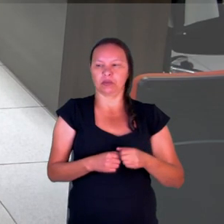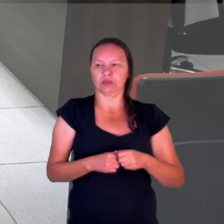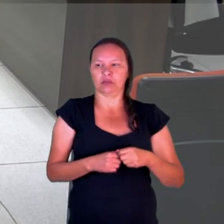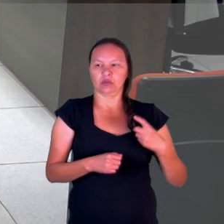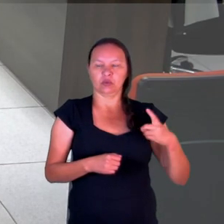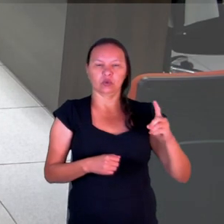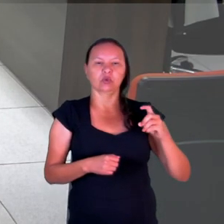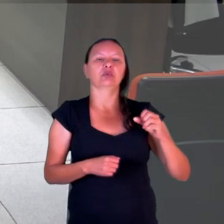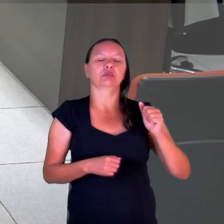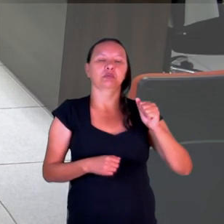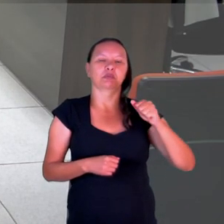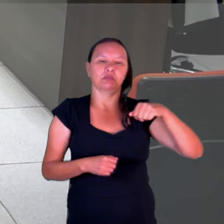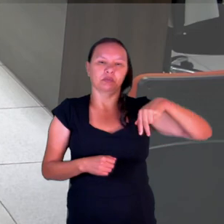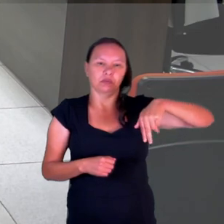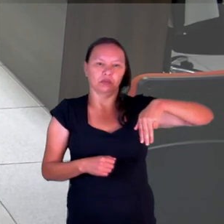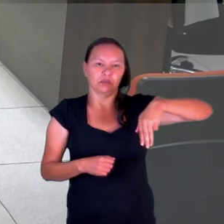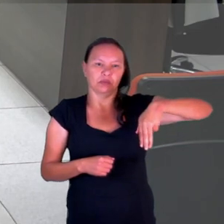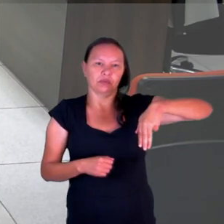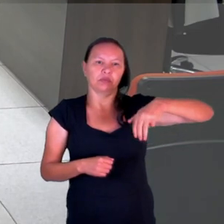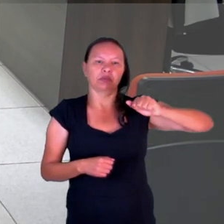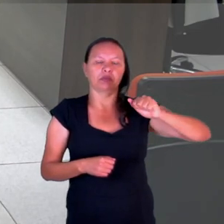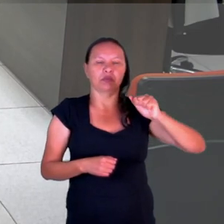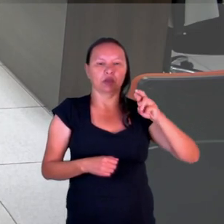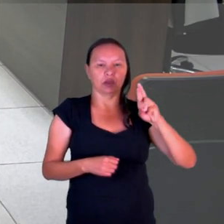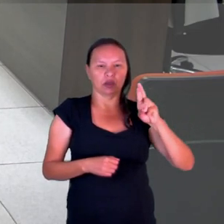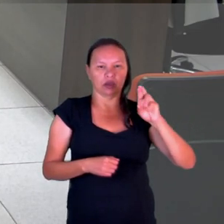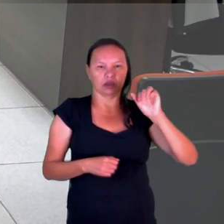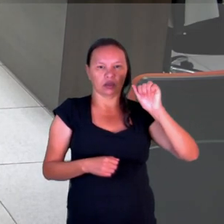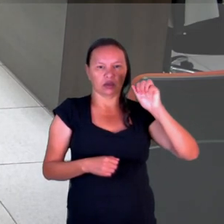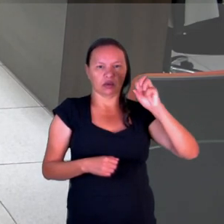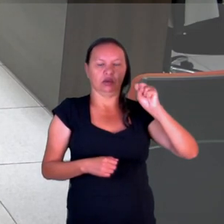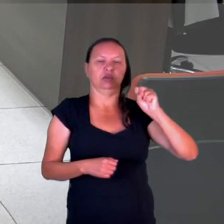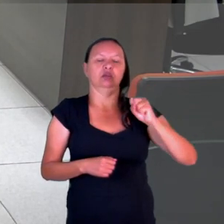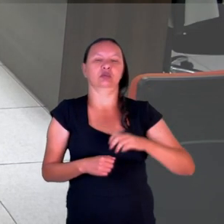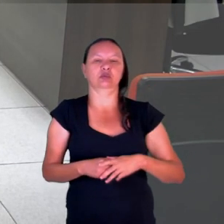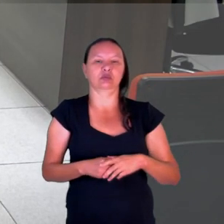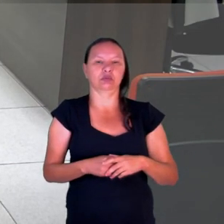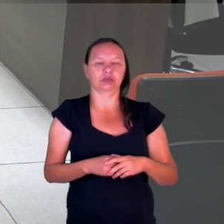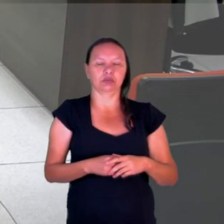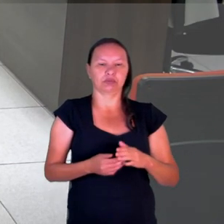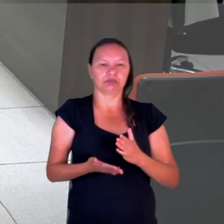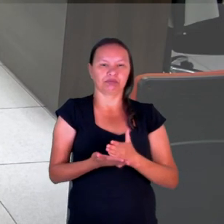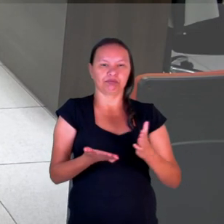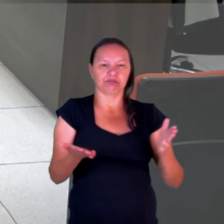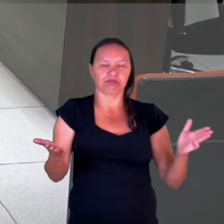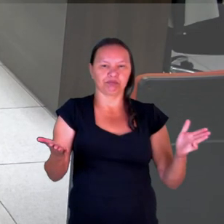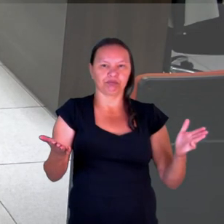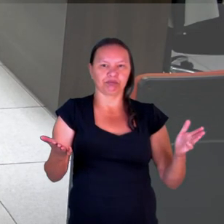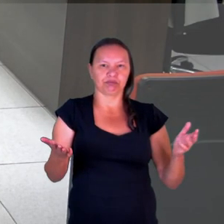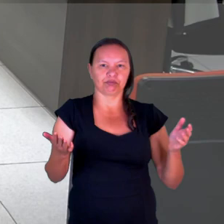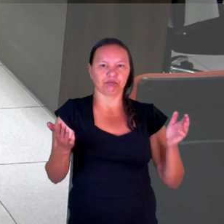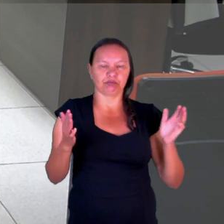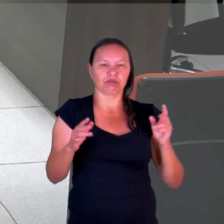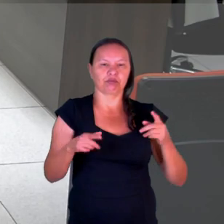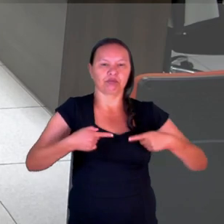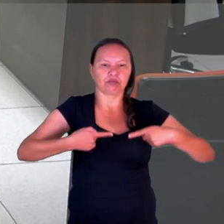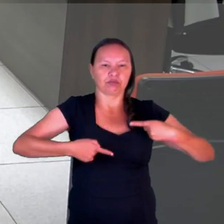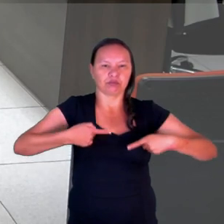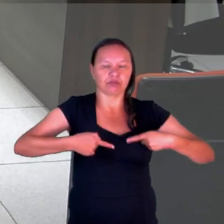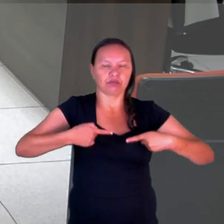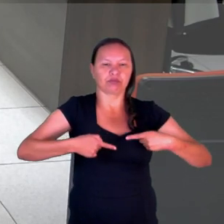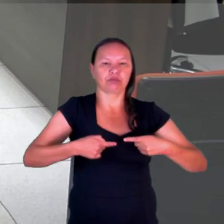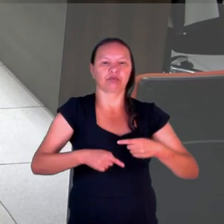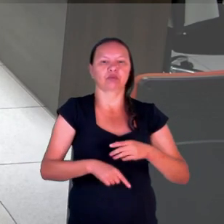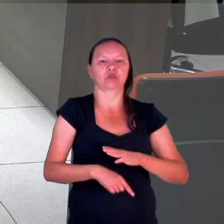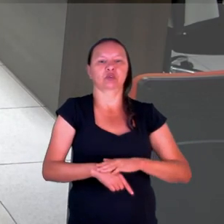Mauro e um de Flávio Flávio Valente eh para abrir esse momento de discussão com a fala